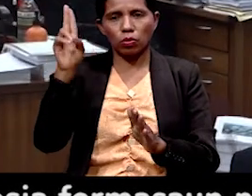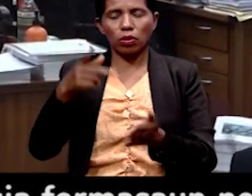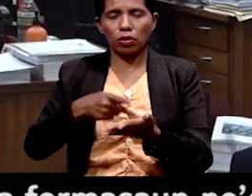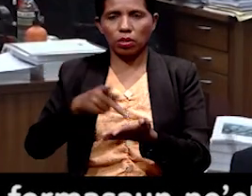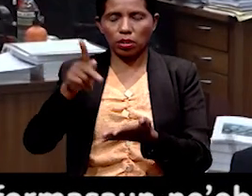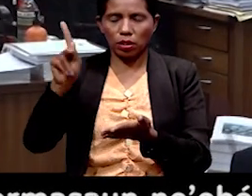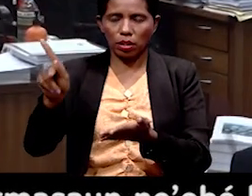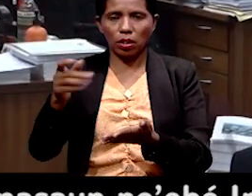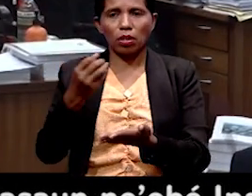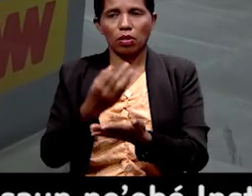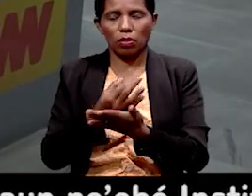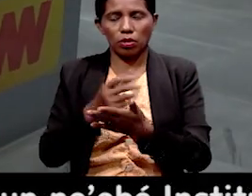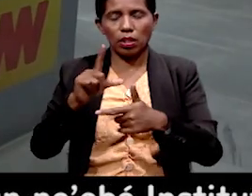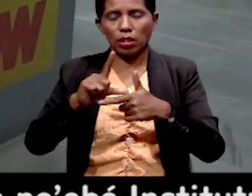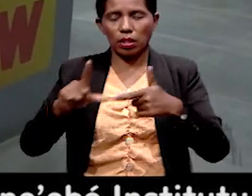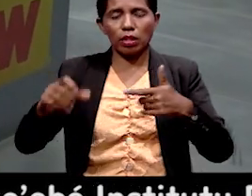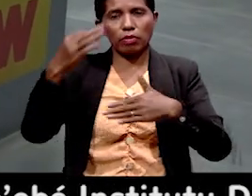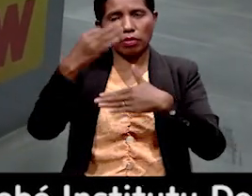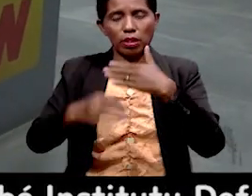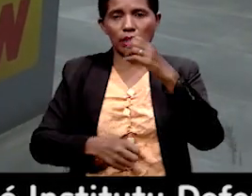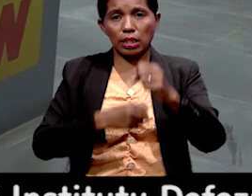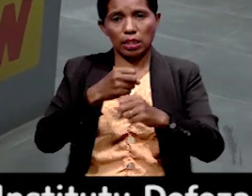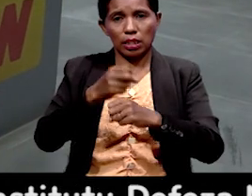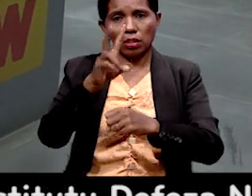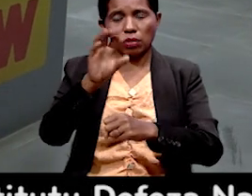pagamento subsídio linha frente e atinagre um rua rua nulo,